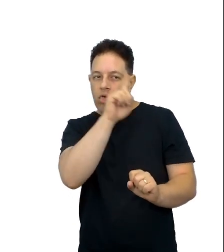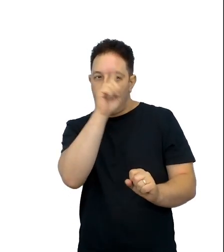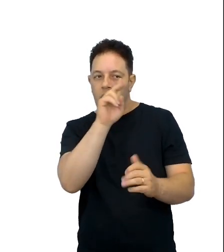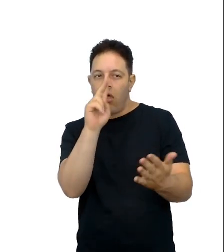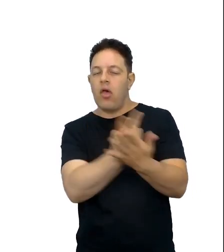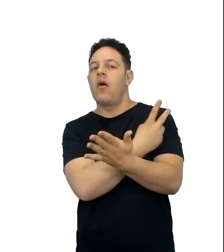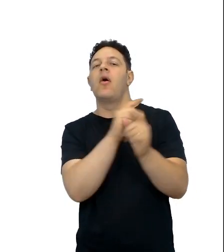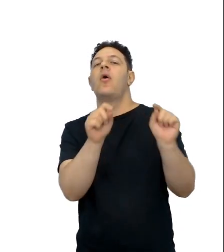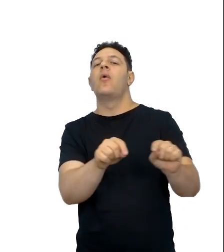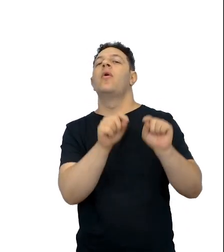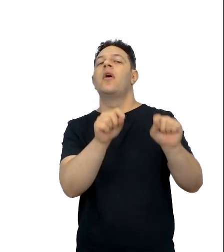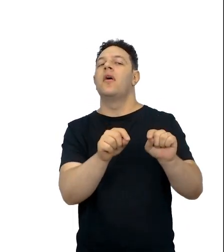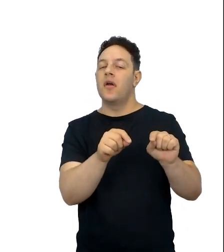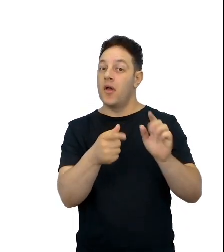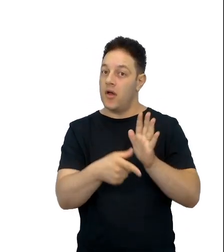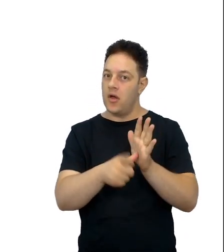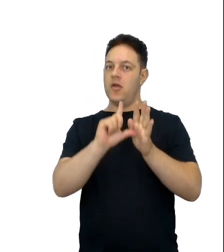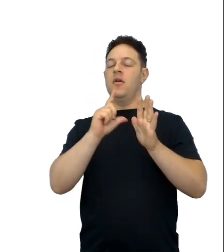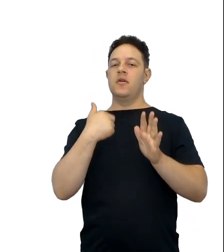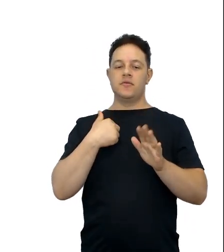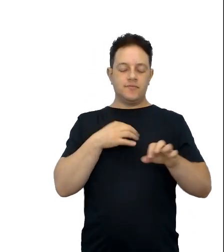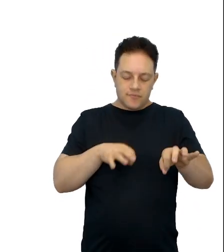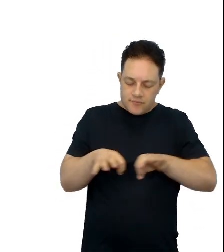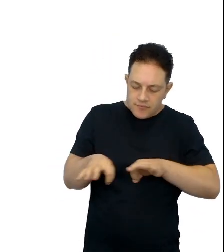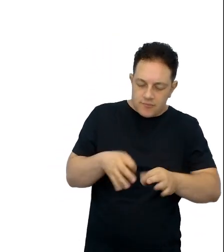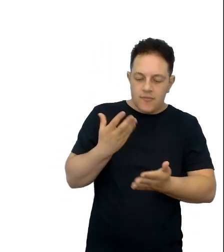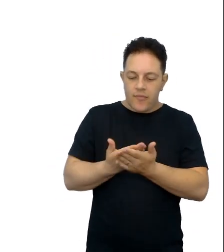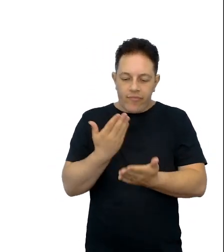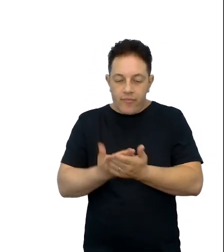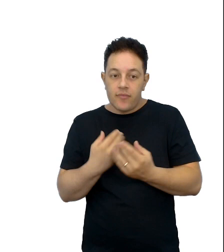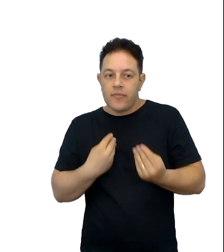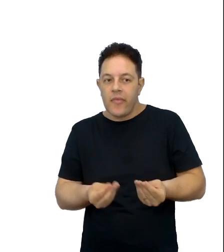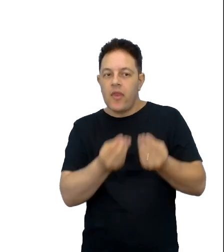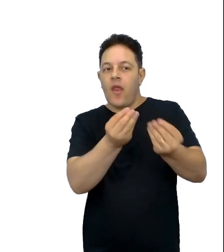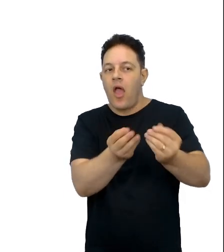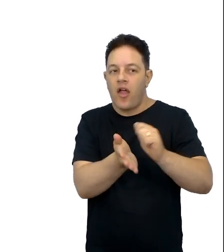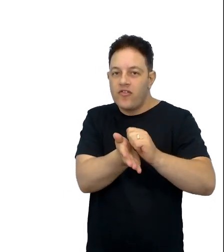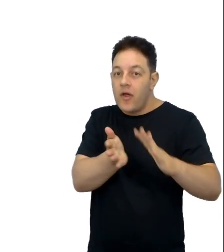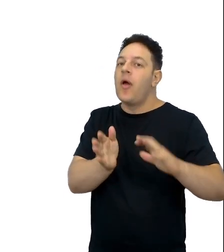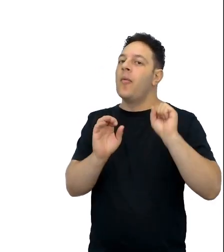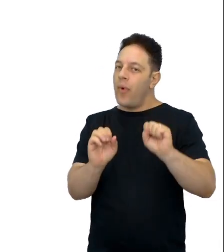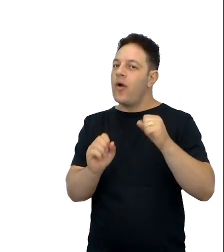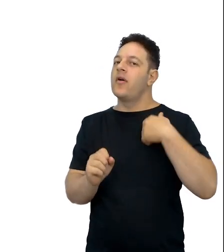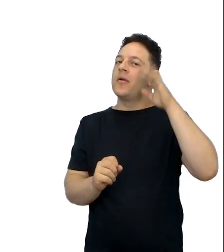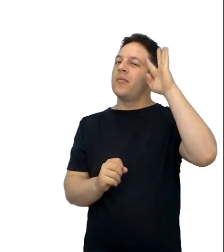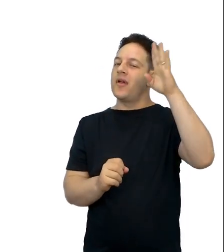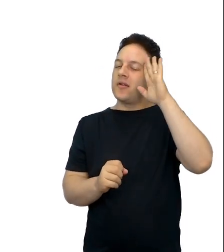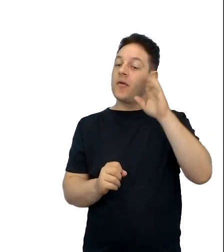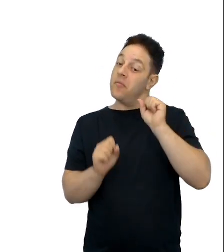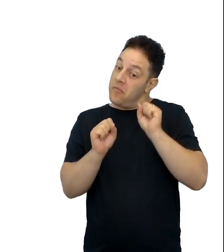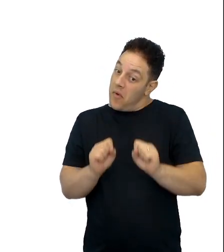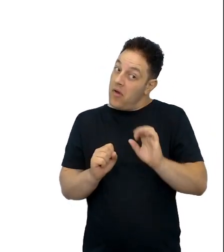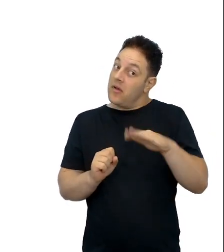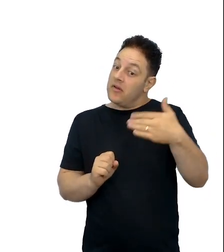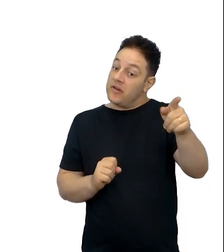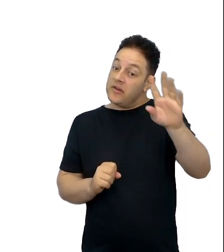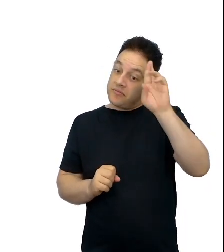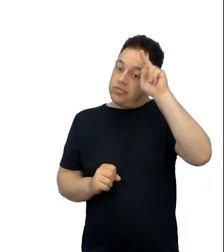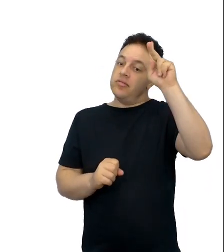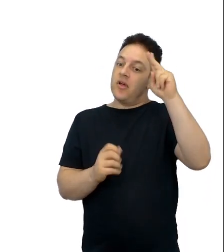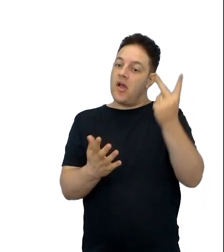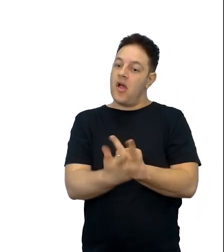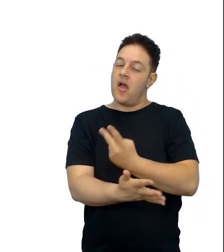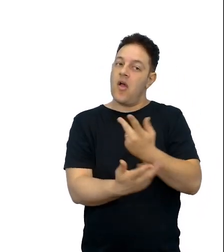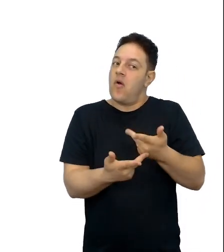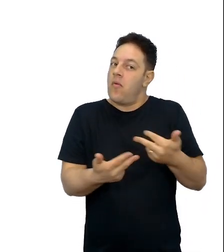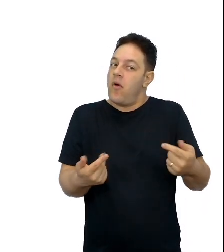eu planejei a minha aula e proponho uma atividade, eu já preciso pensar nos possíveis erros que os estudantes